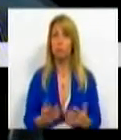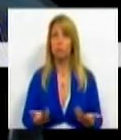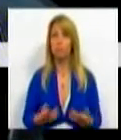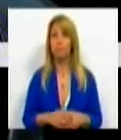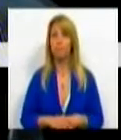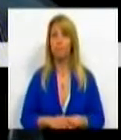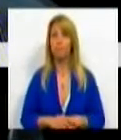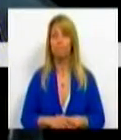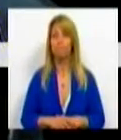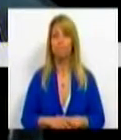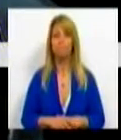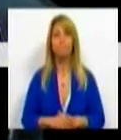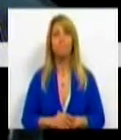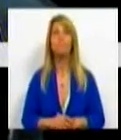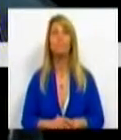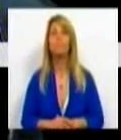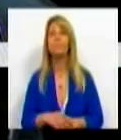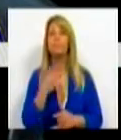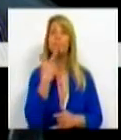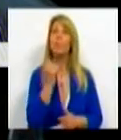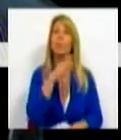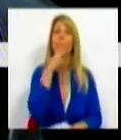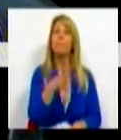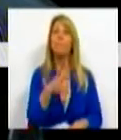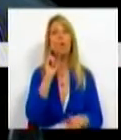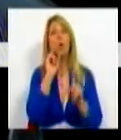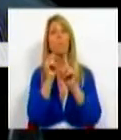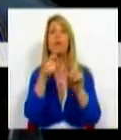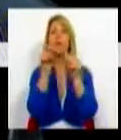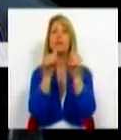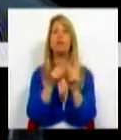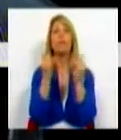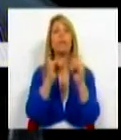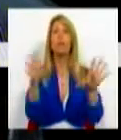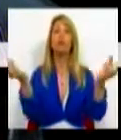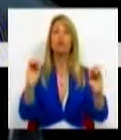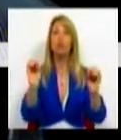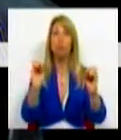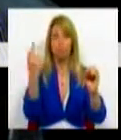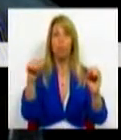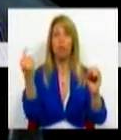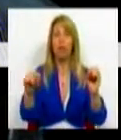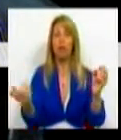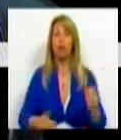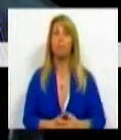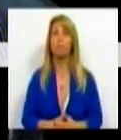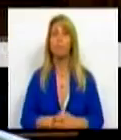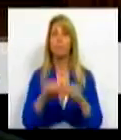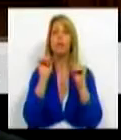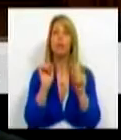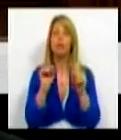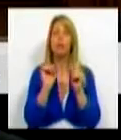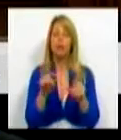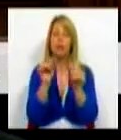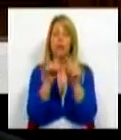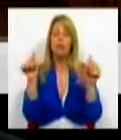Portanto, não podemos dizer que o BANIF não tinha sistemas informáticos. O BANIF tinha sistemas informáticos. Esses